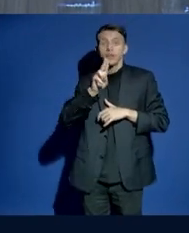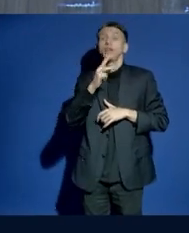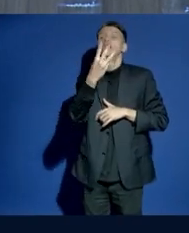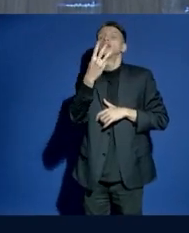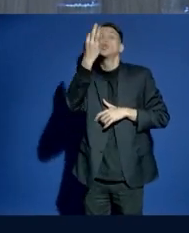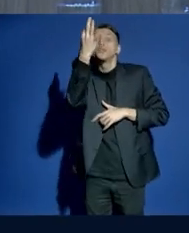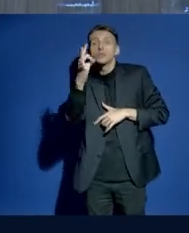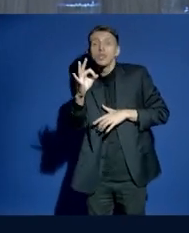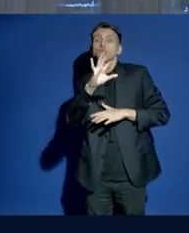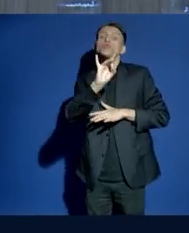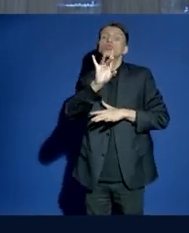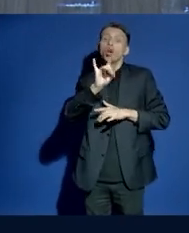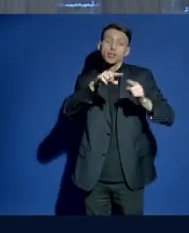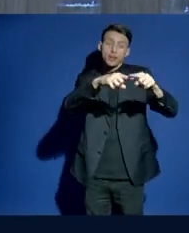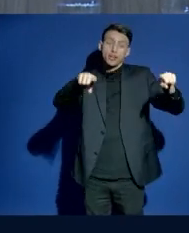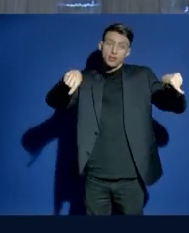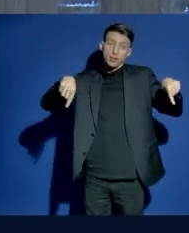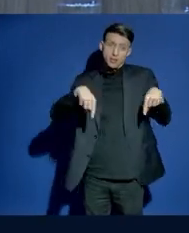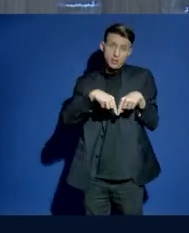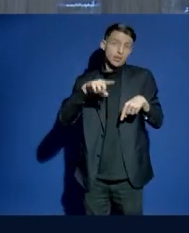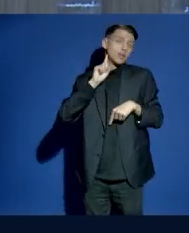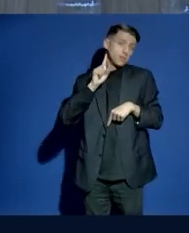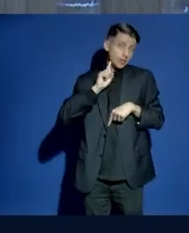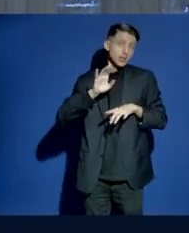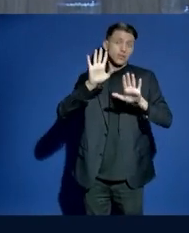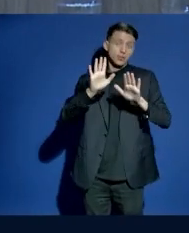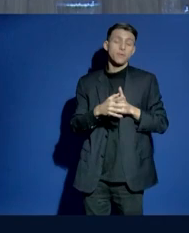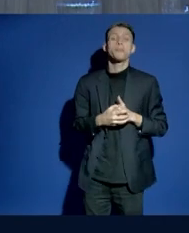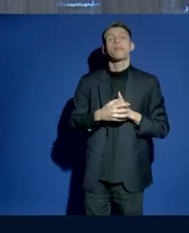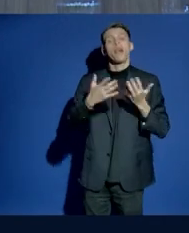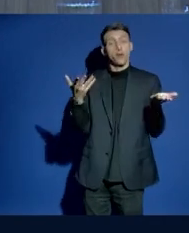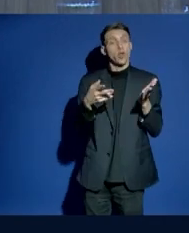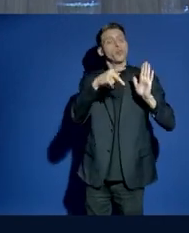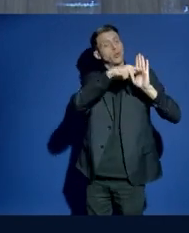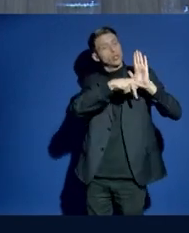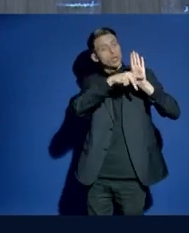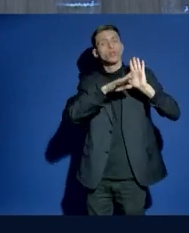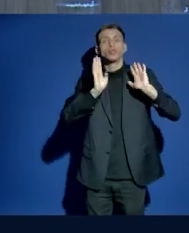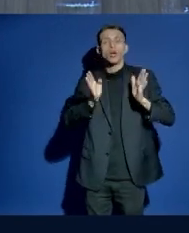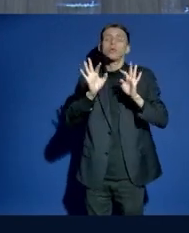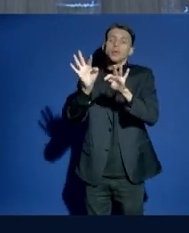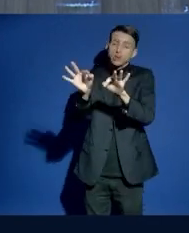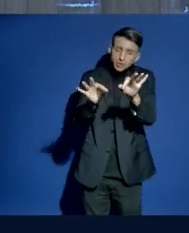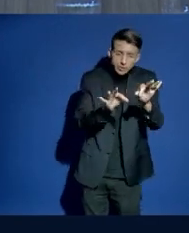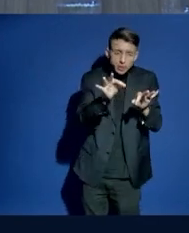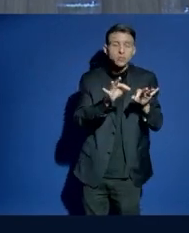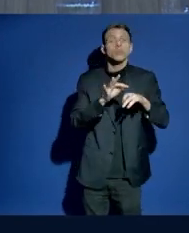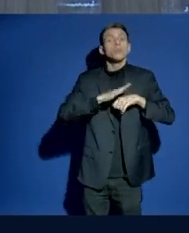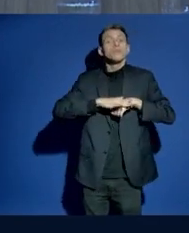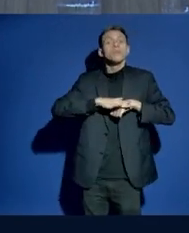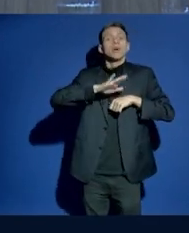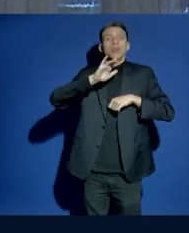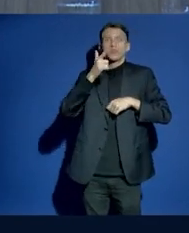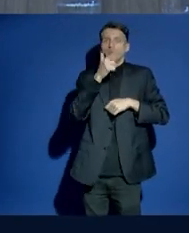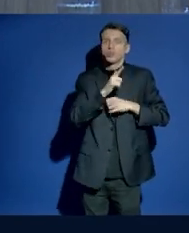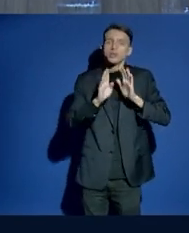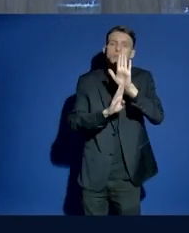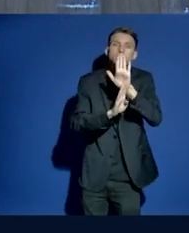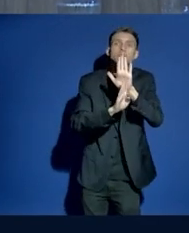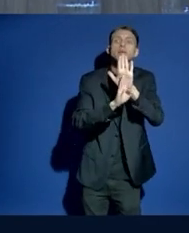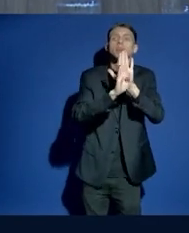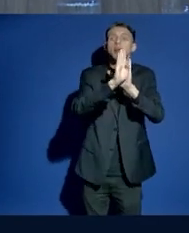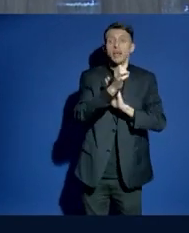só da vinhaça e agora já estamos com um projeto bem desenhado para crescer isso e sair desse